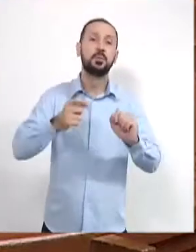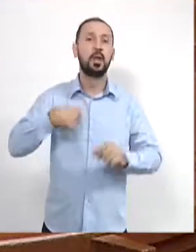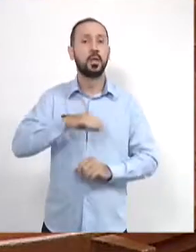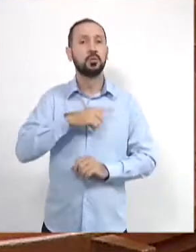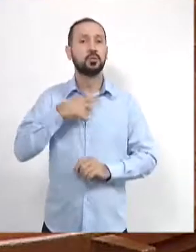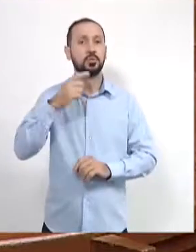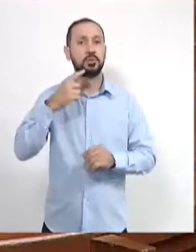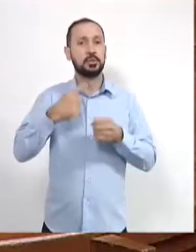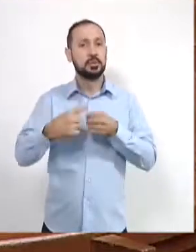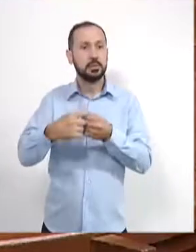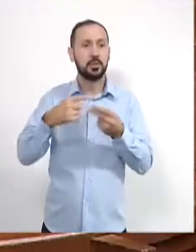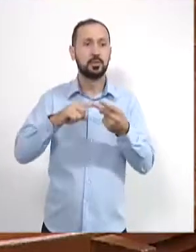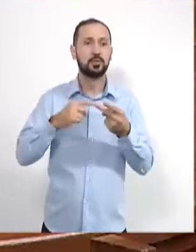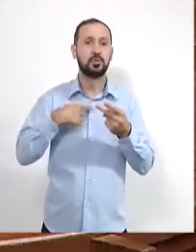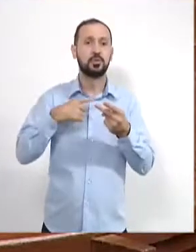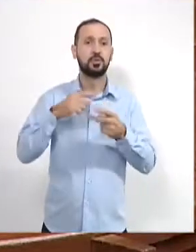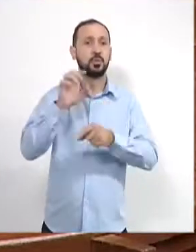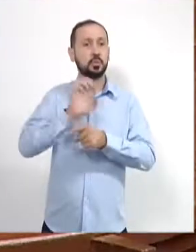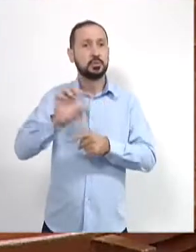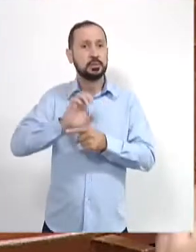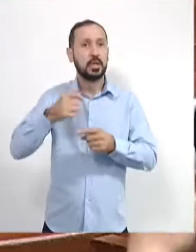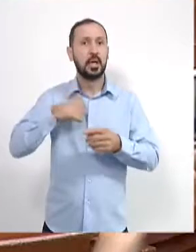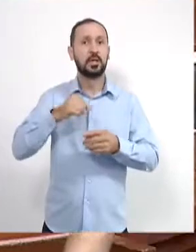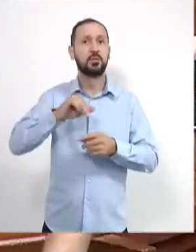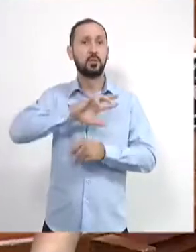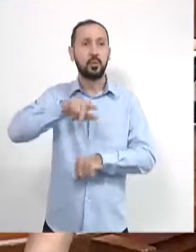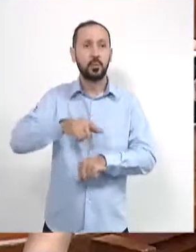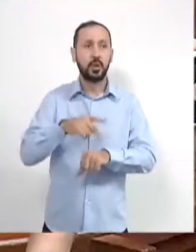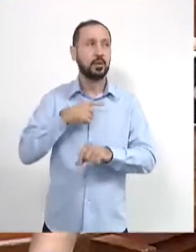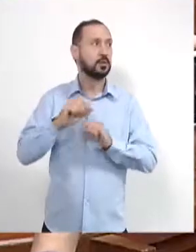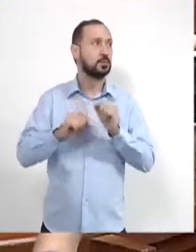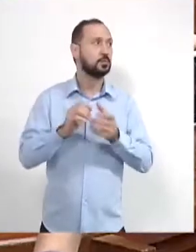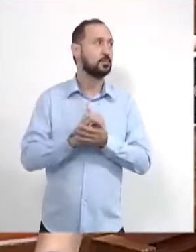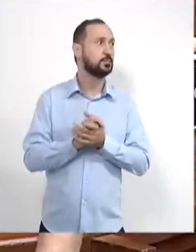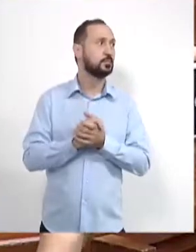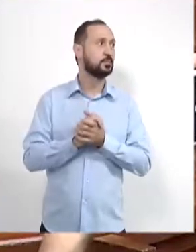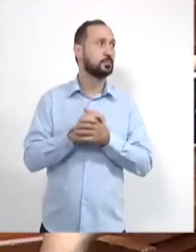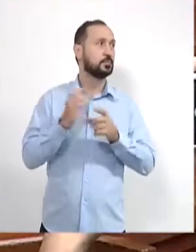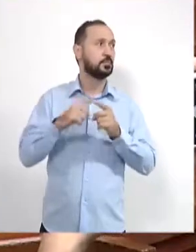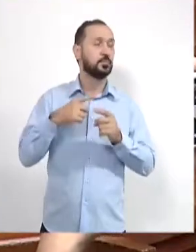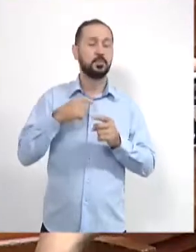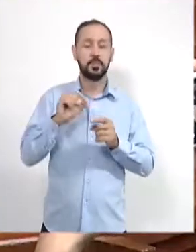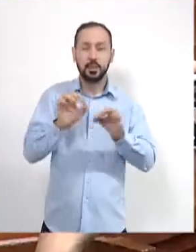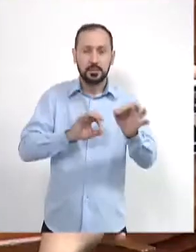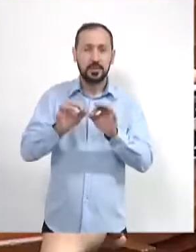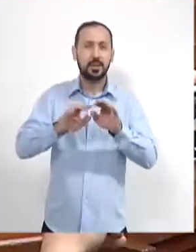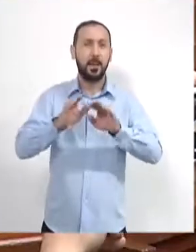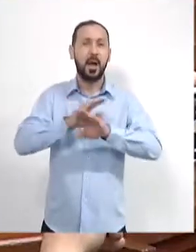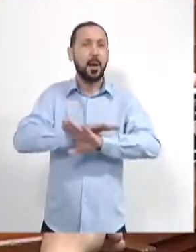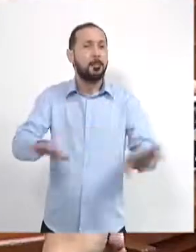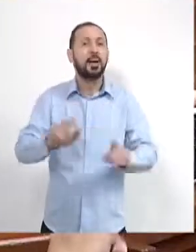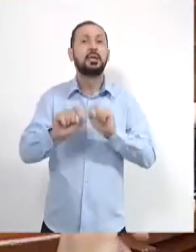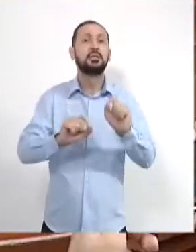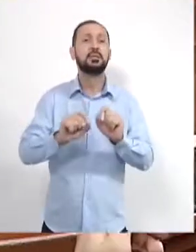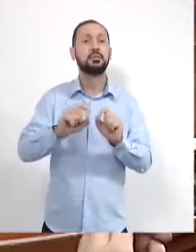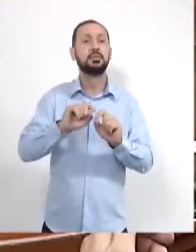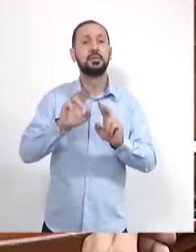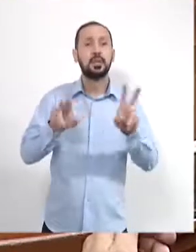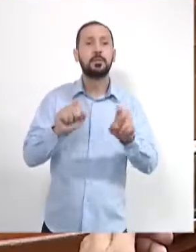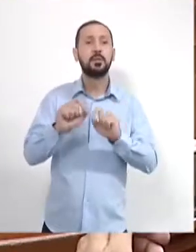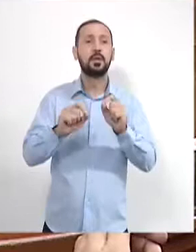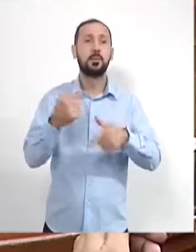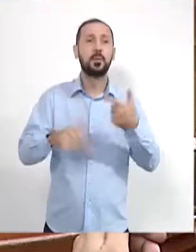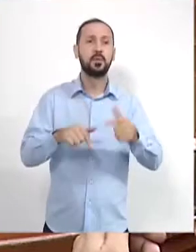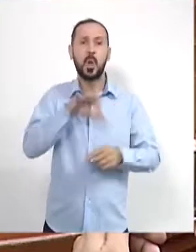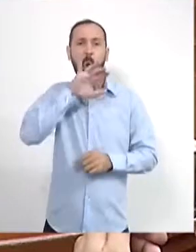nossa cidade, o nosso estado e a nossa nação, e temos que extirpar de uma vez por todas essa questão de que política